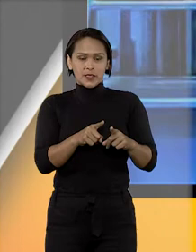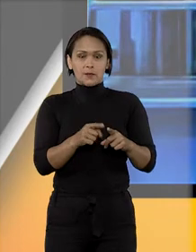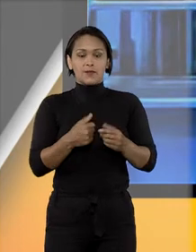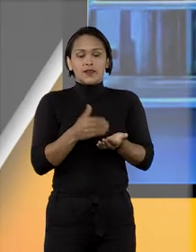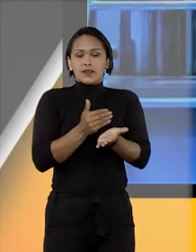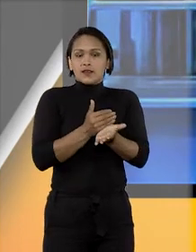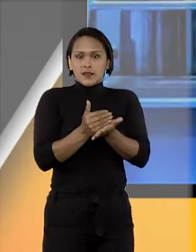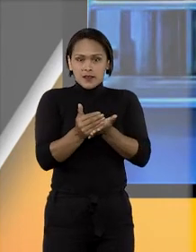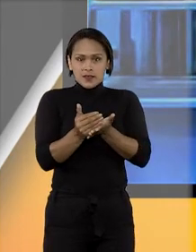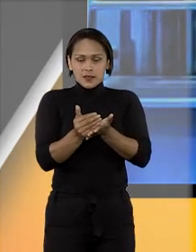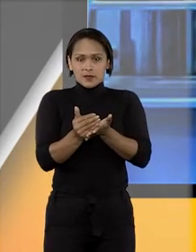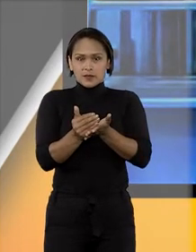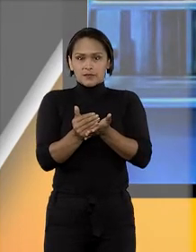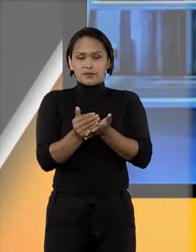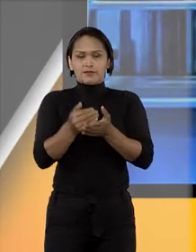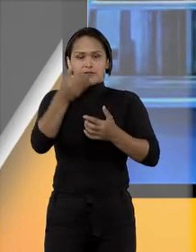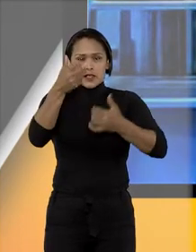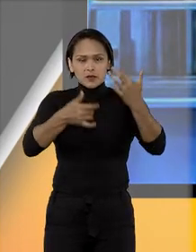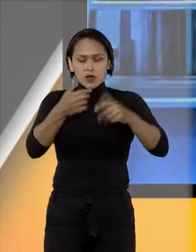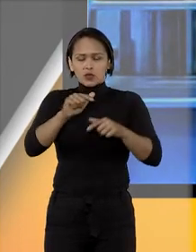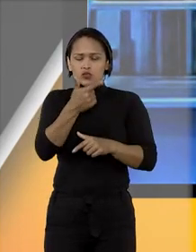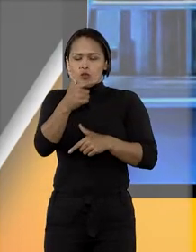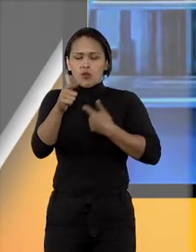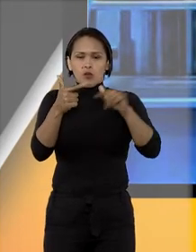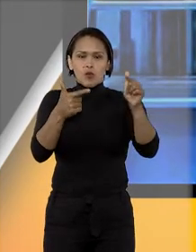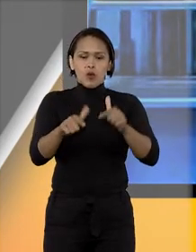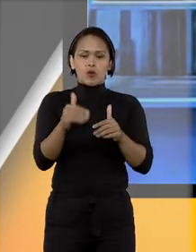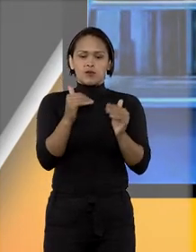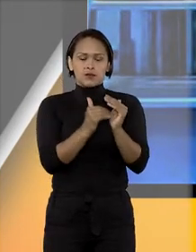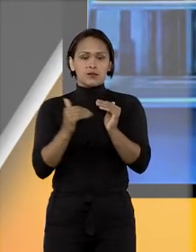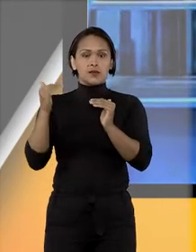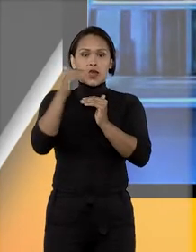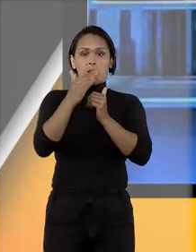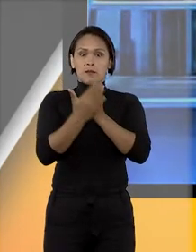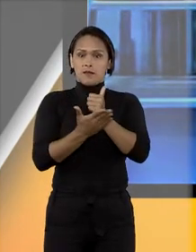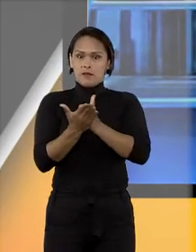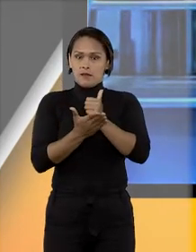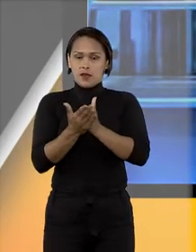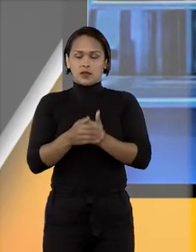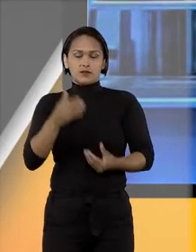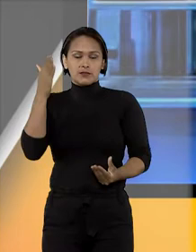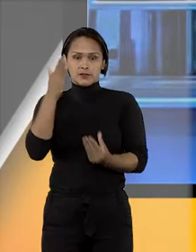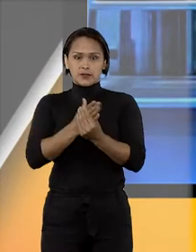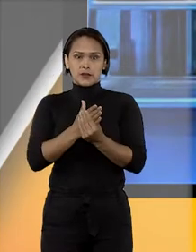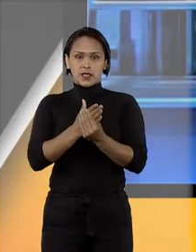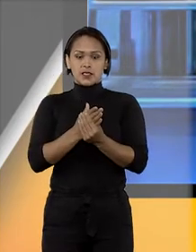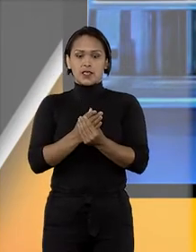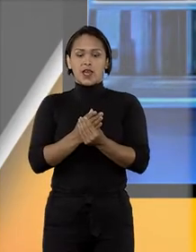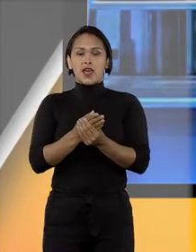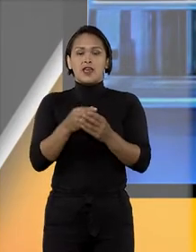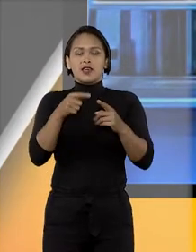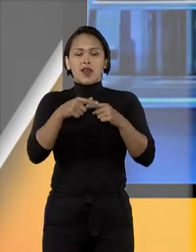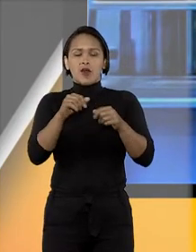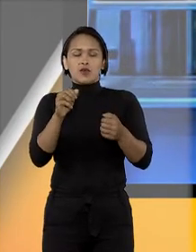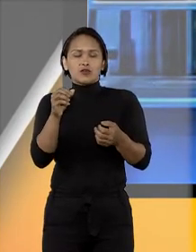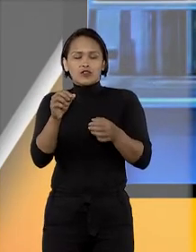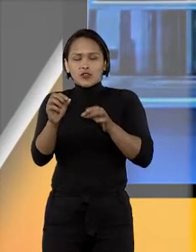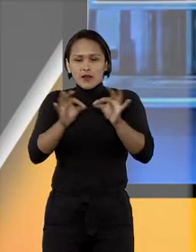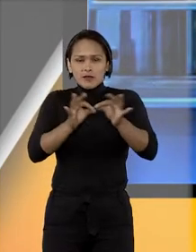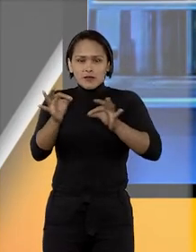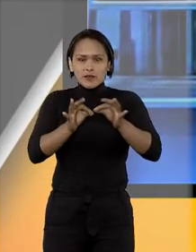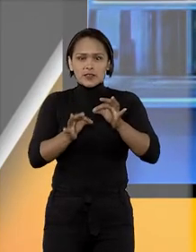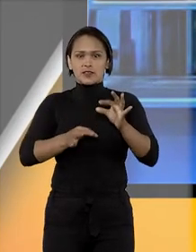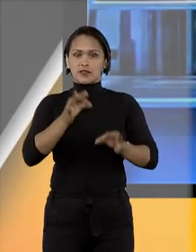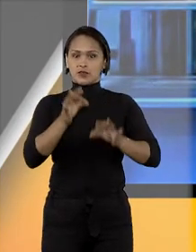Esse princípio decorre de um outro princípio maior básico do sistema processual, que é o da inércia da